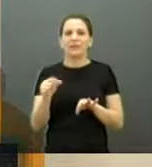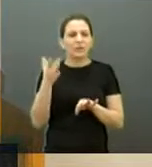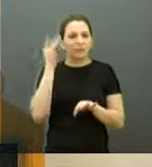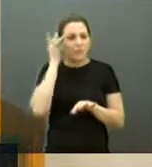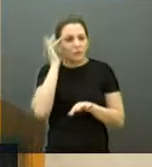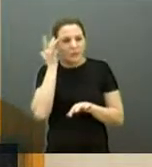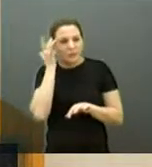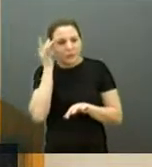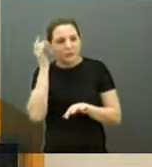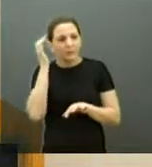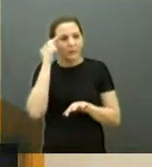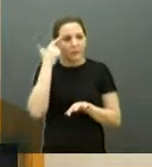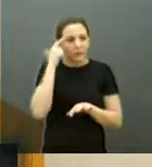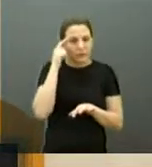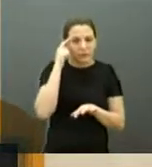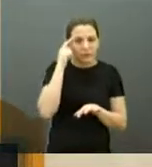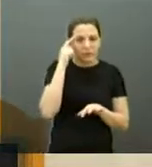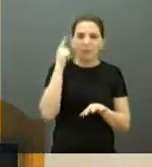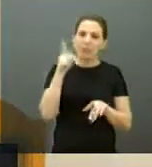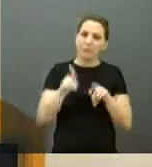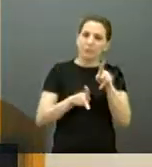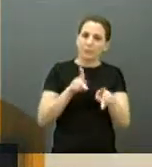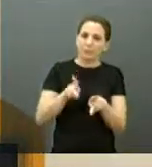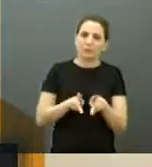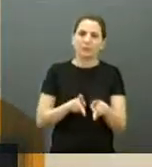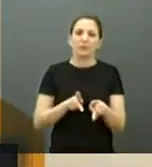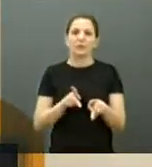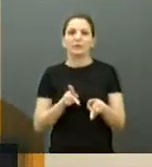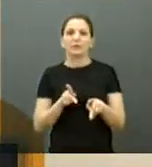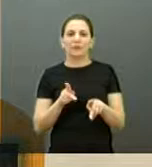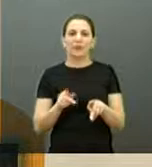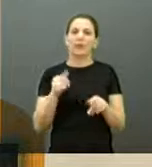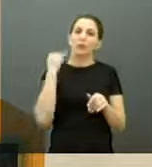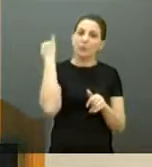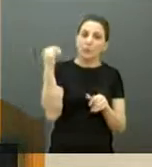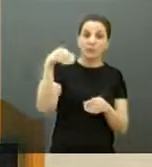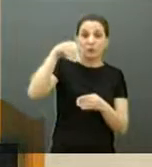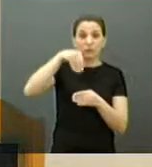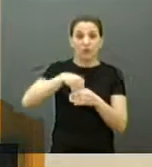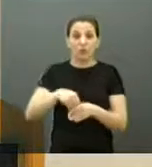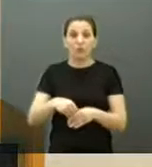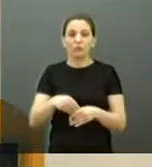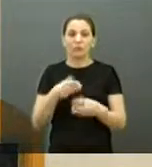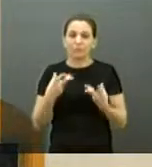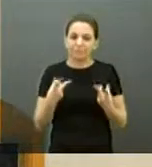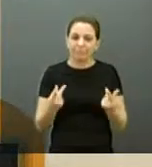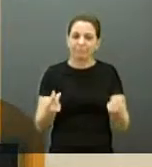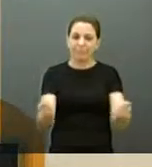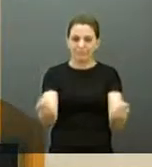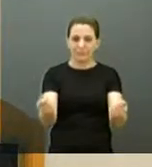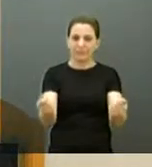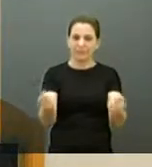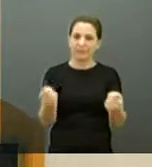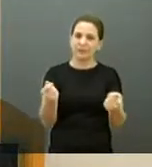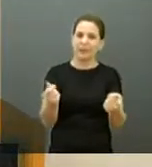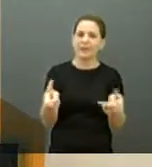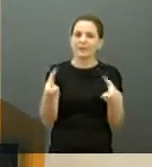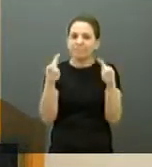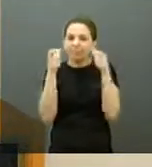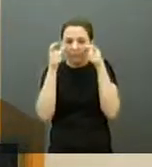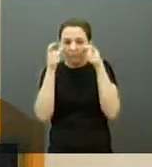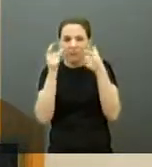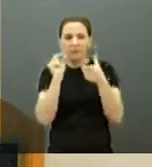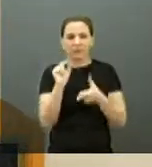a população no que se refere à importância do voto do ponto de vista da qualidade. E que chama para a atenção,